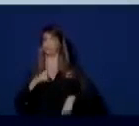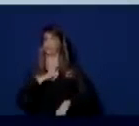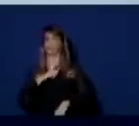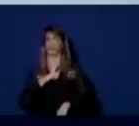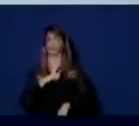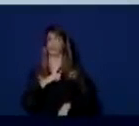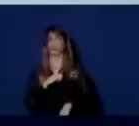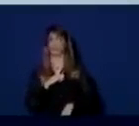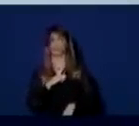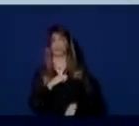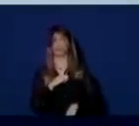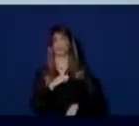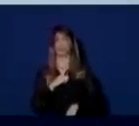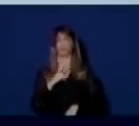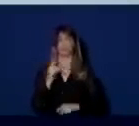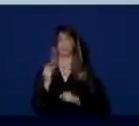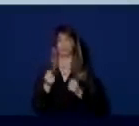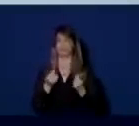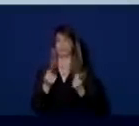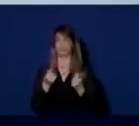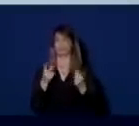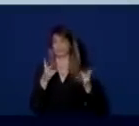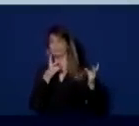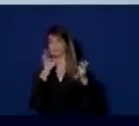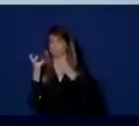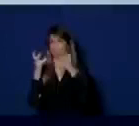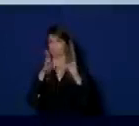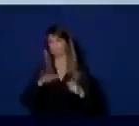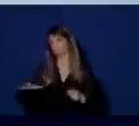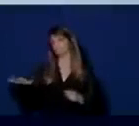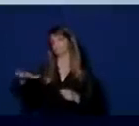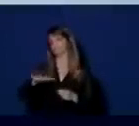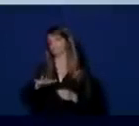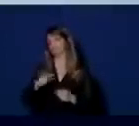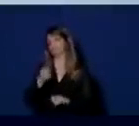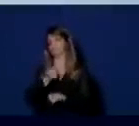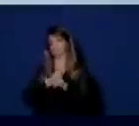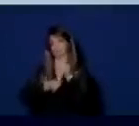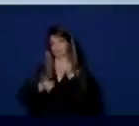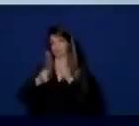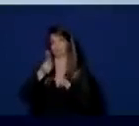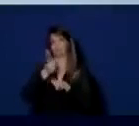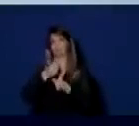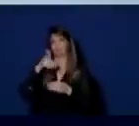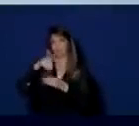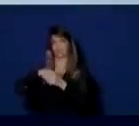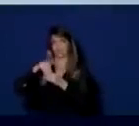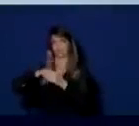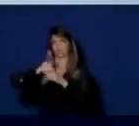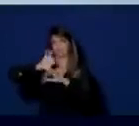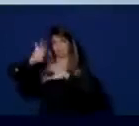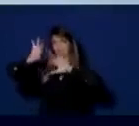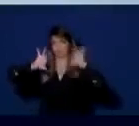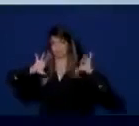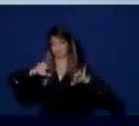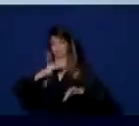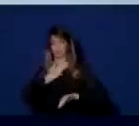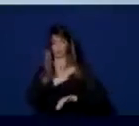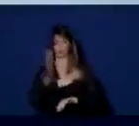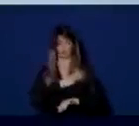tinha essa percepção no mercado, né, de que uma eleição polarizada entre o